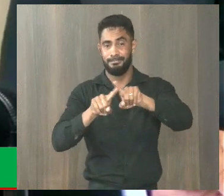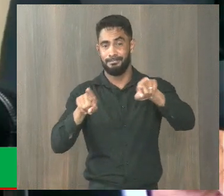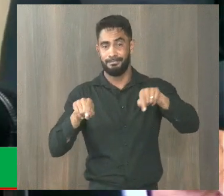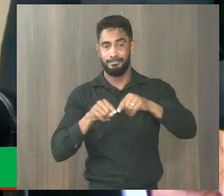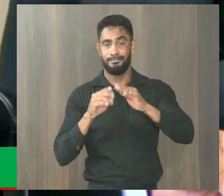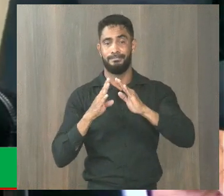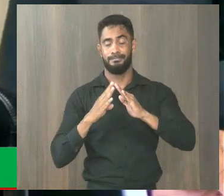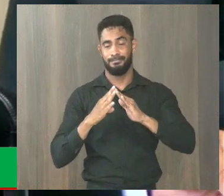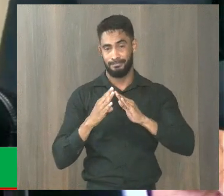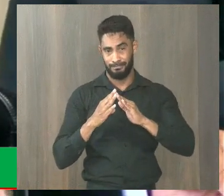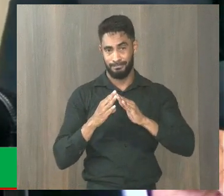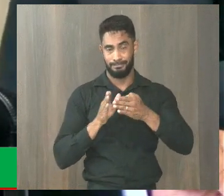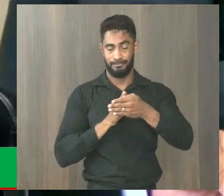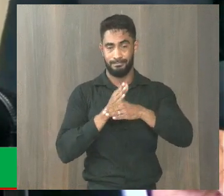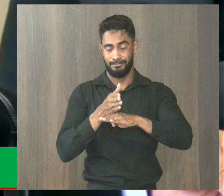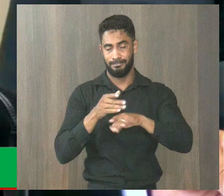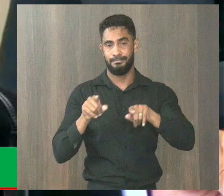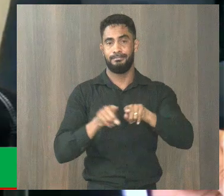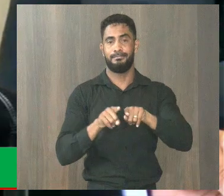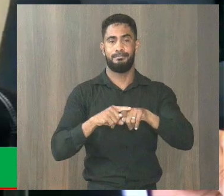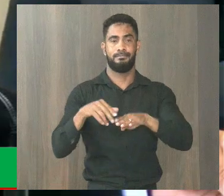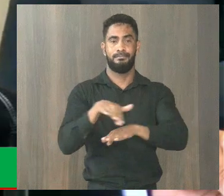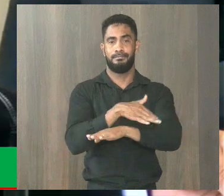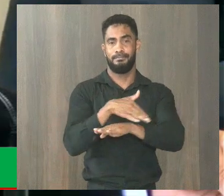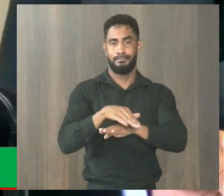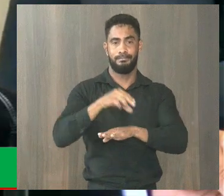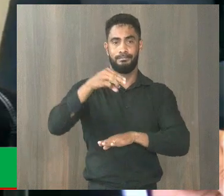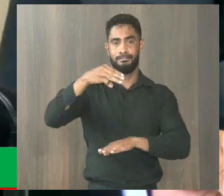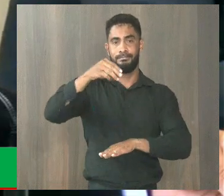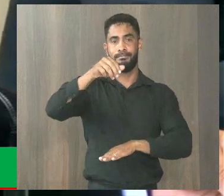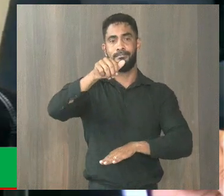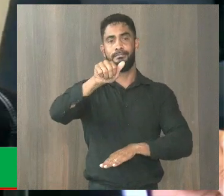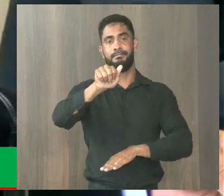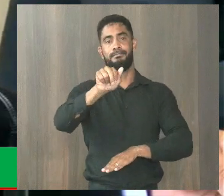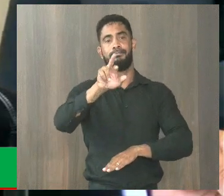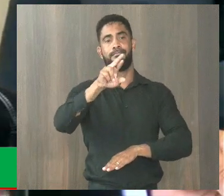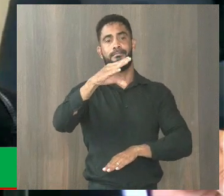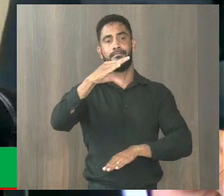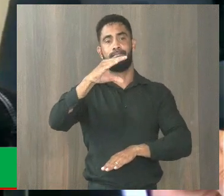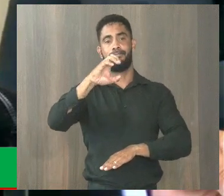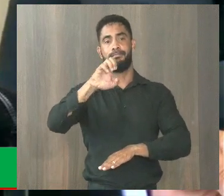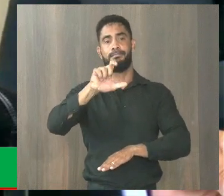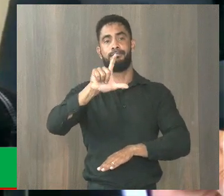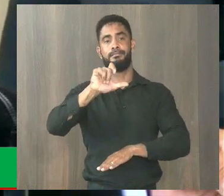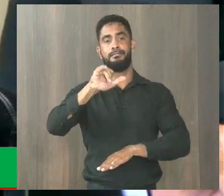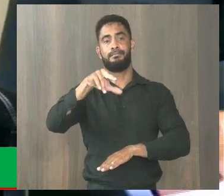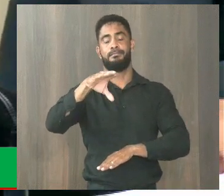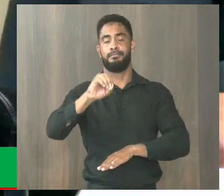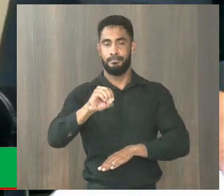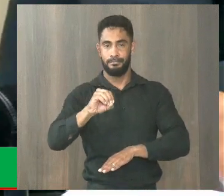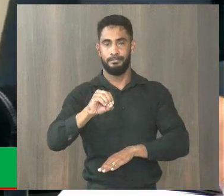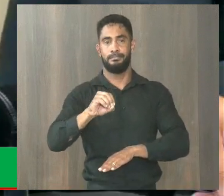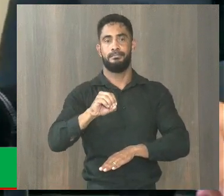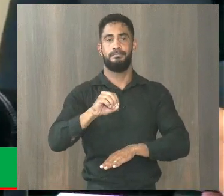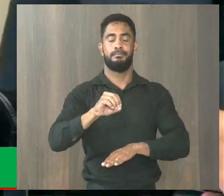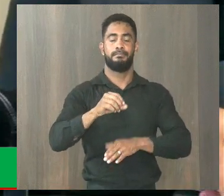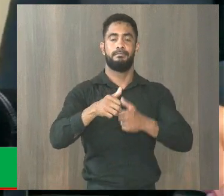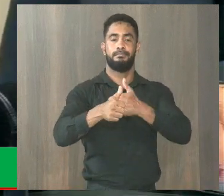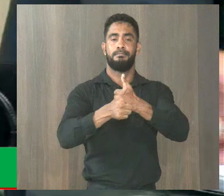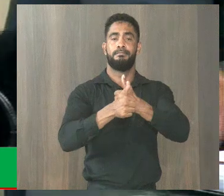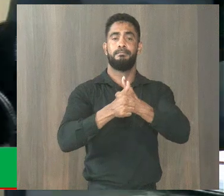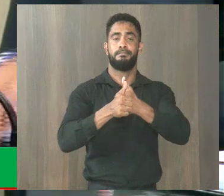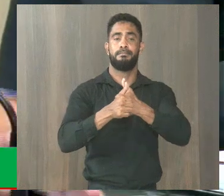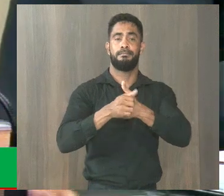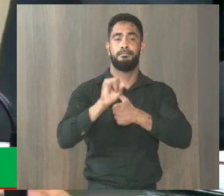também, presidente, tem aí a rua Marcelino Nunes da Silva e a Alisson Esteves, ali no Jardim